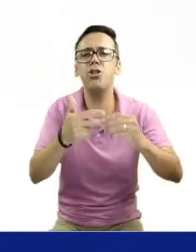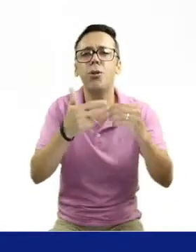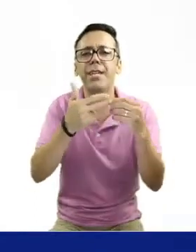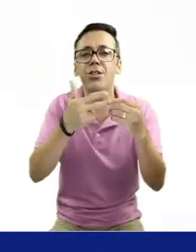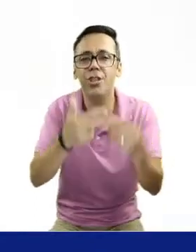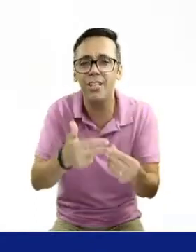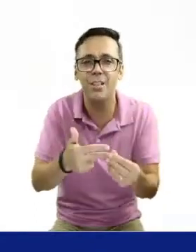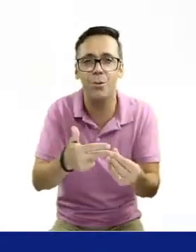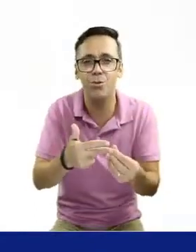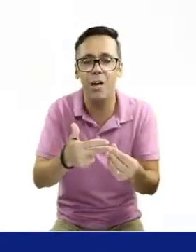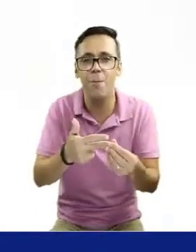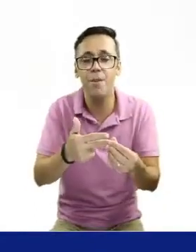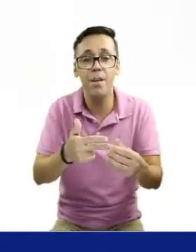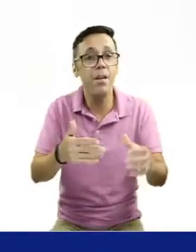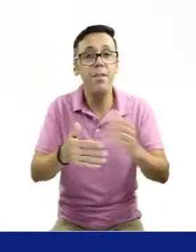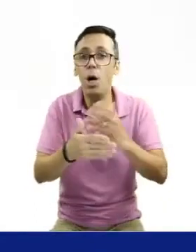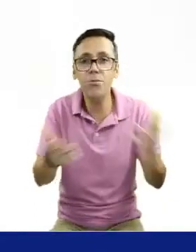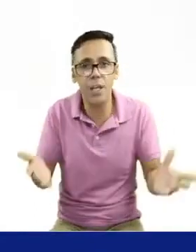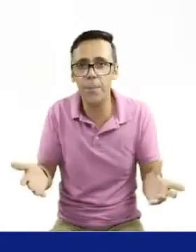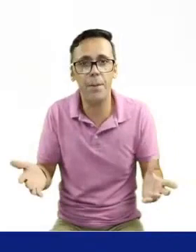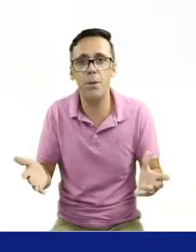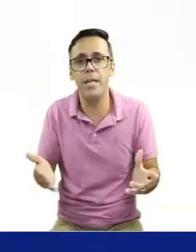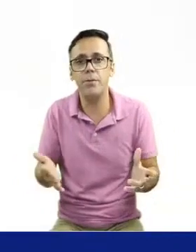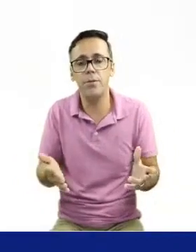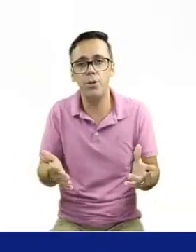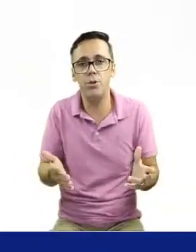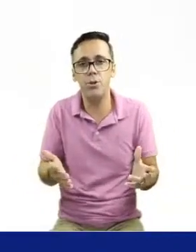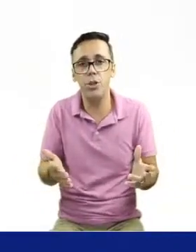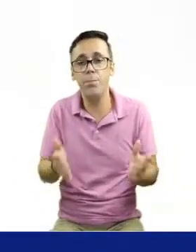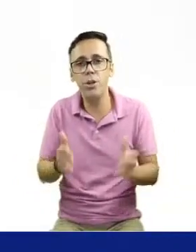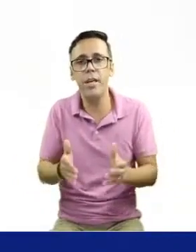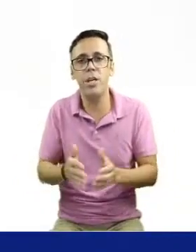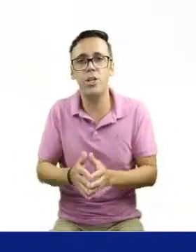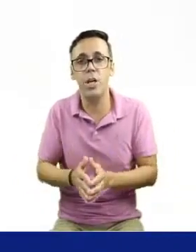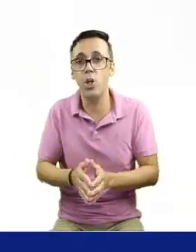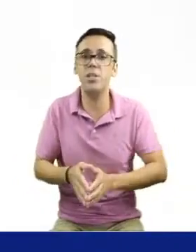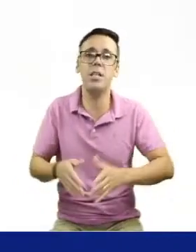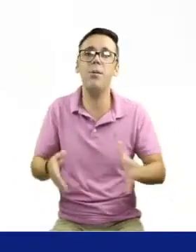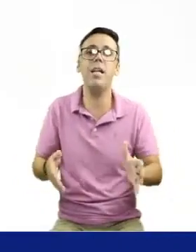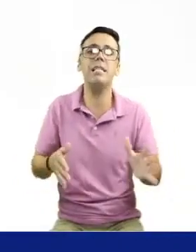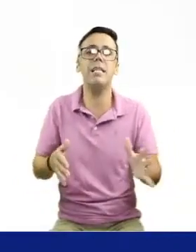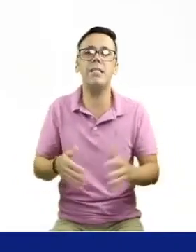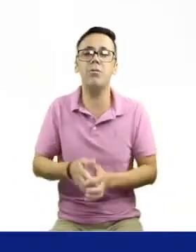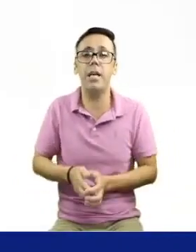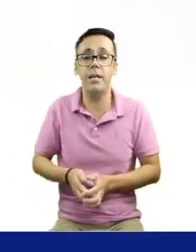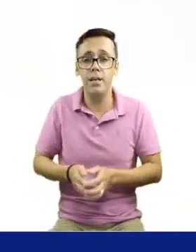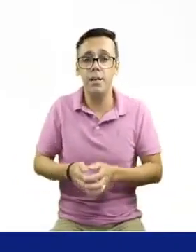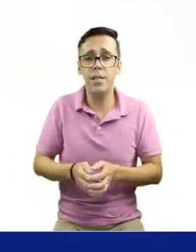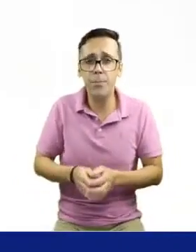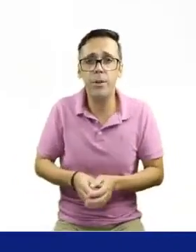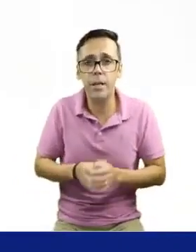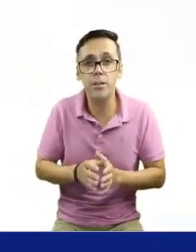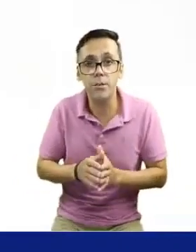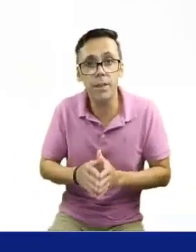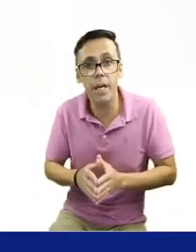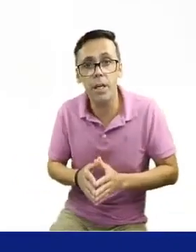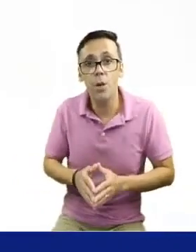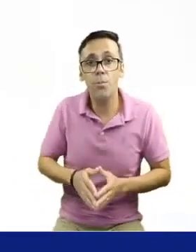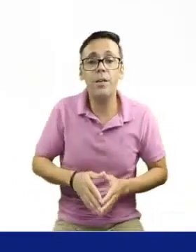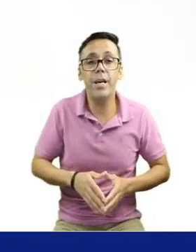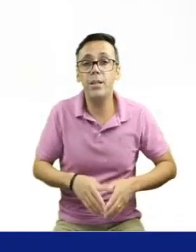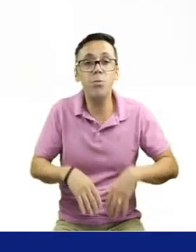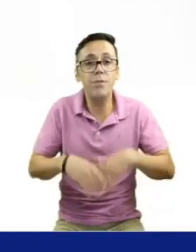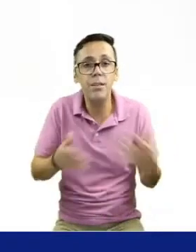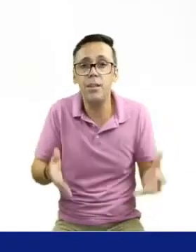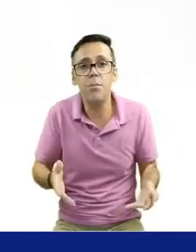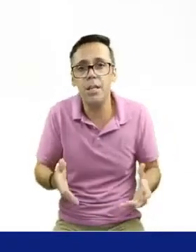para o cirurgião-dentista pessoal não tem para o técnico radiologia porque cheiro Nossa que beleza isso não tem sabe por quê que se não